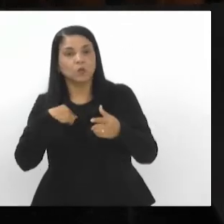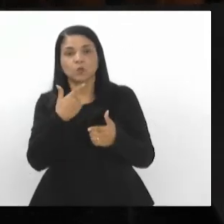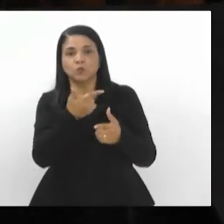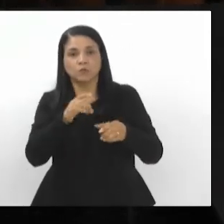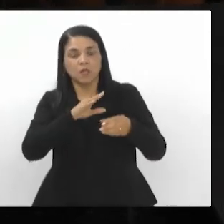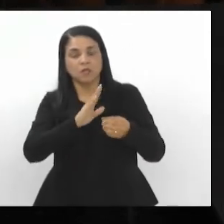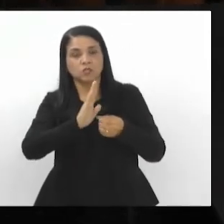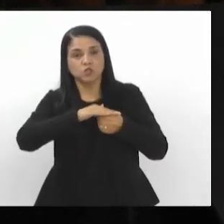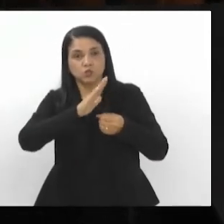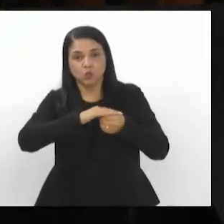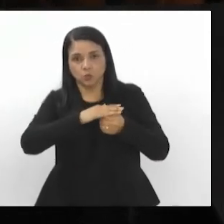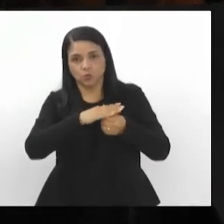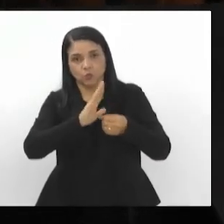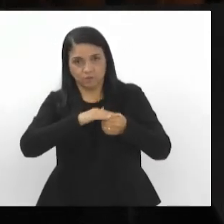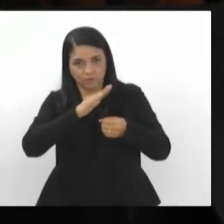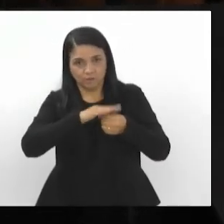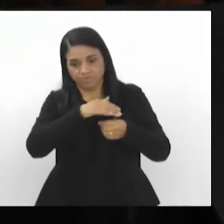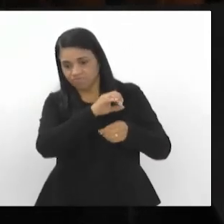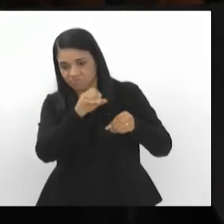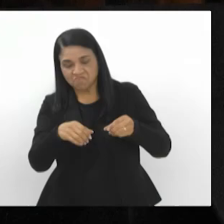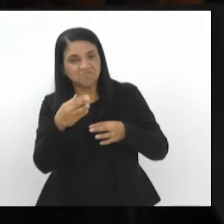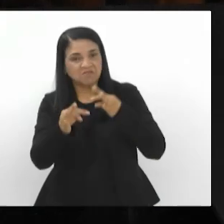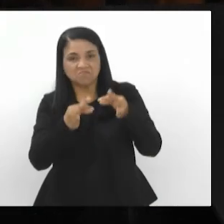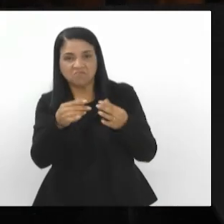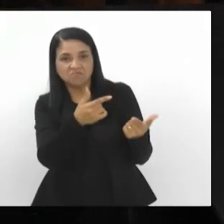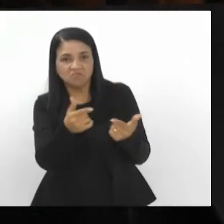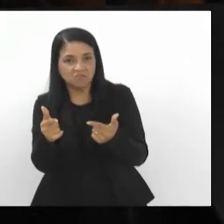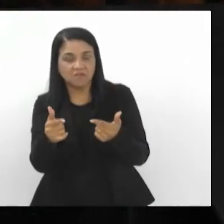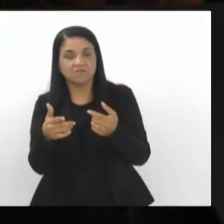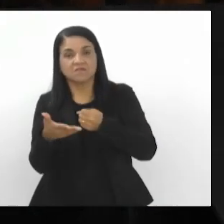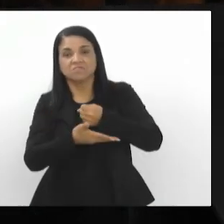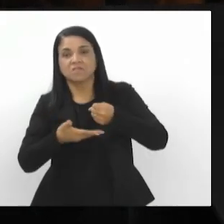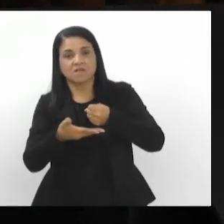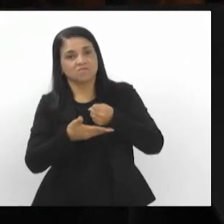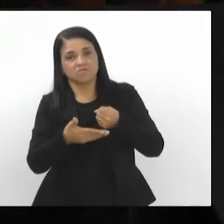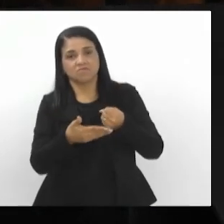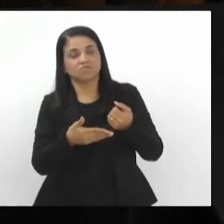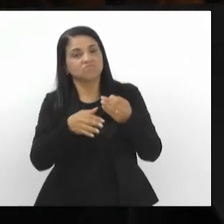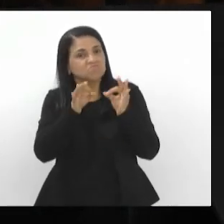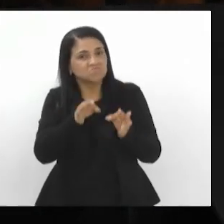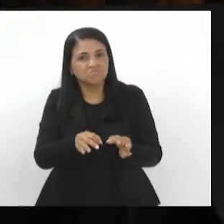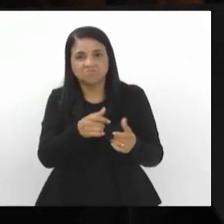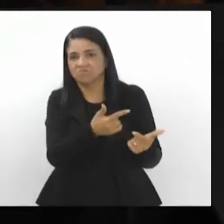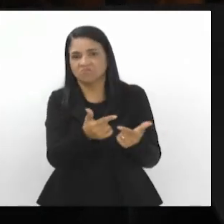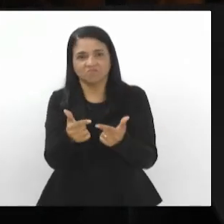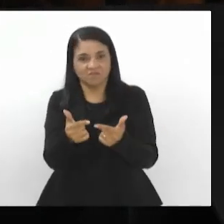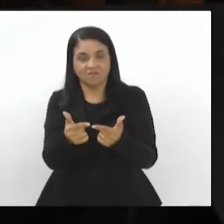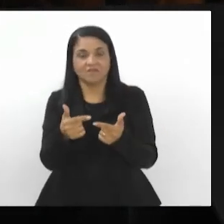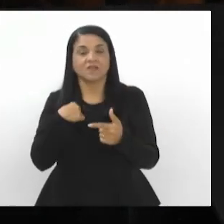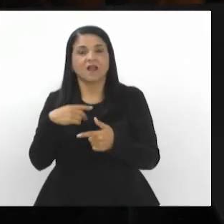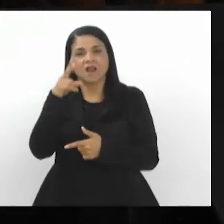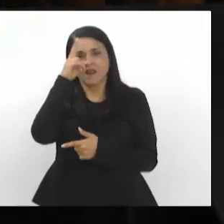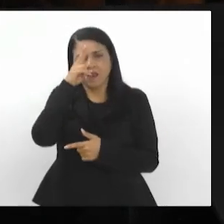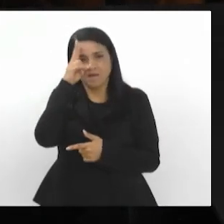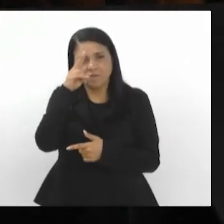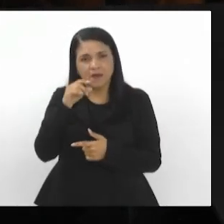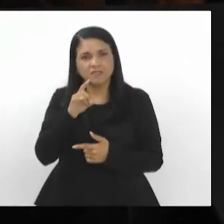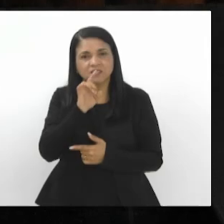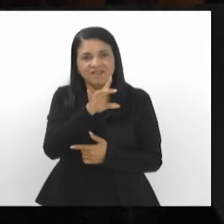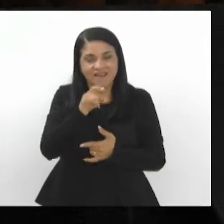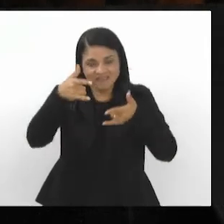recebe esgoto tratado, saneamento básico de maneira concreta. A gente precisa lembrar, de cada 10